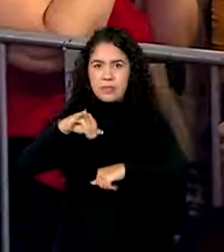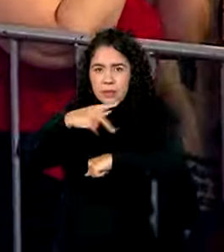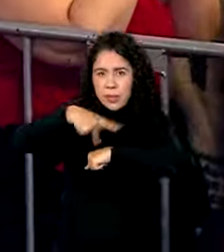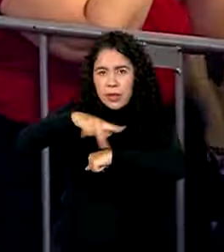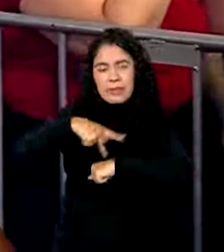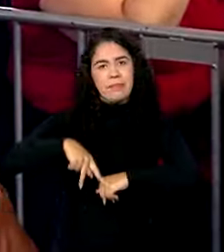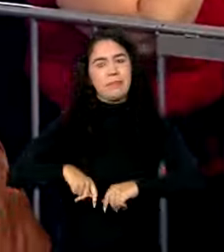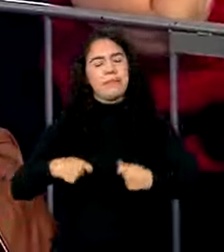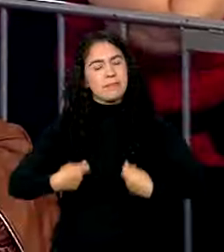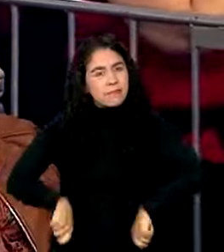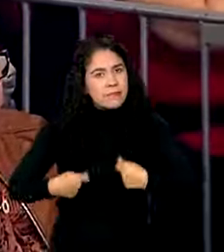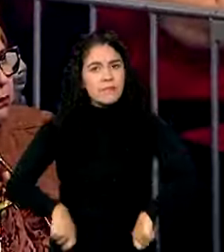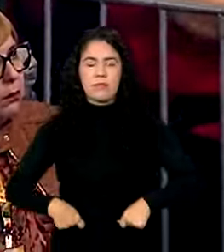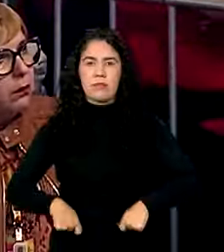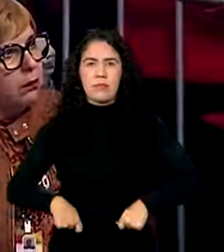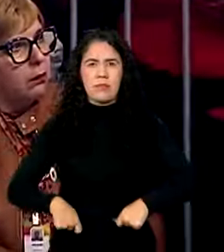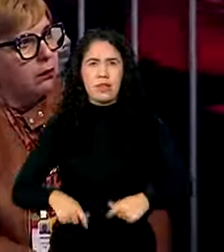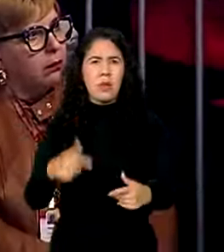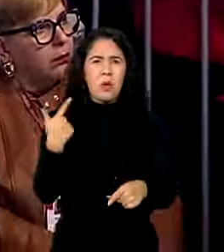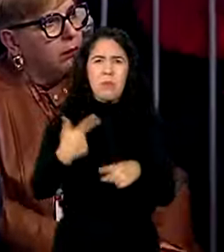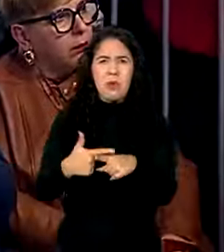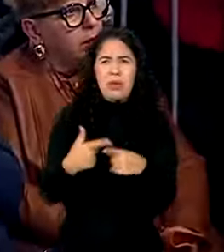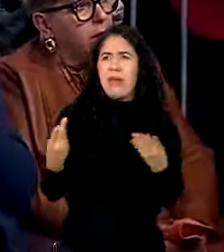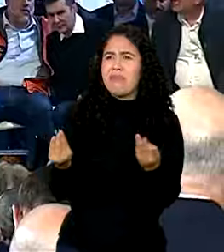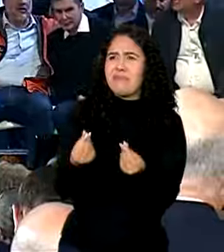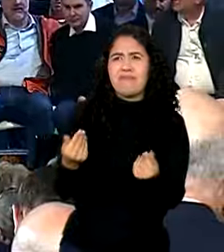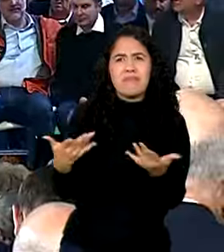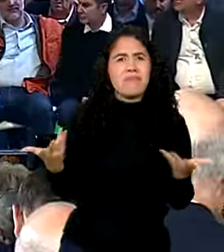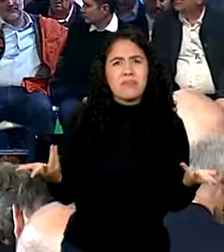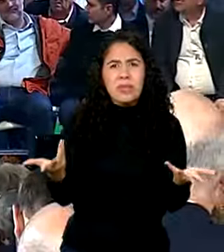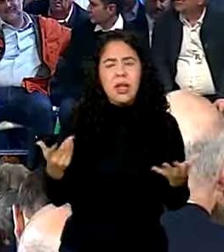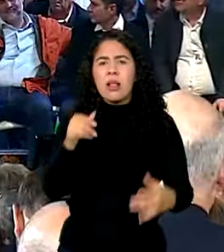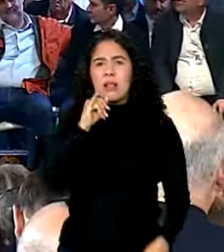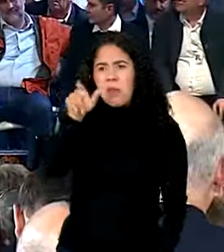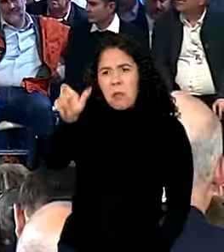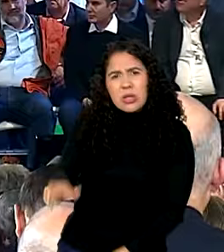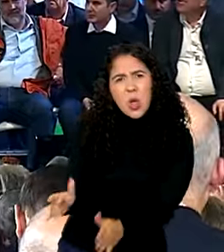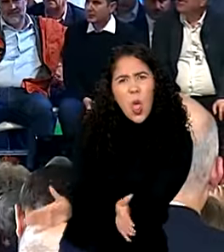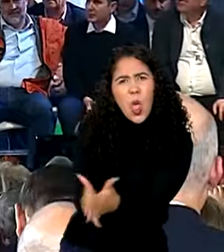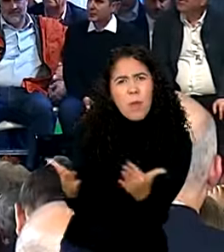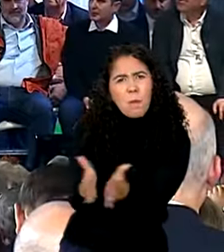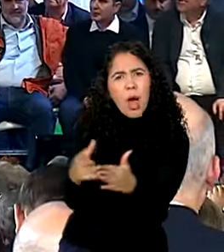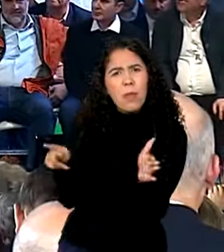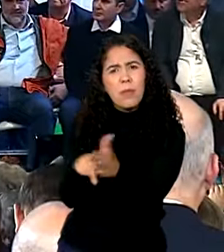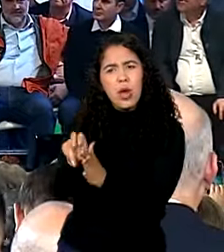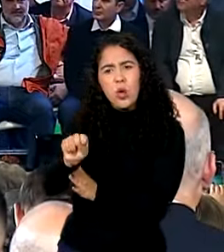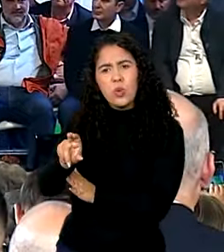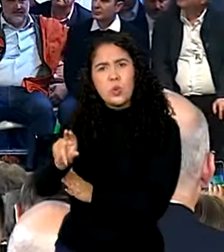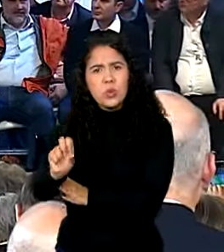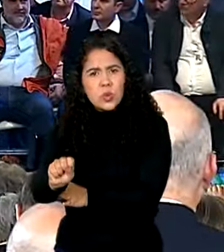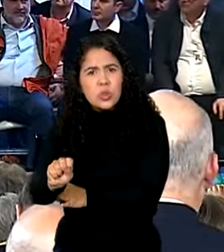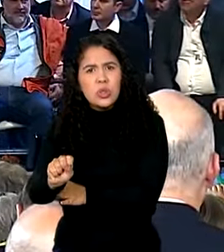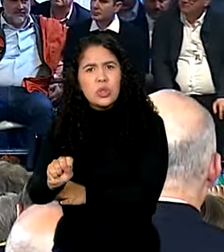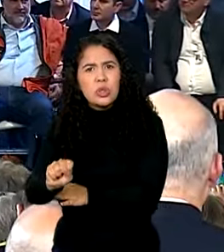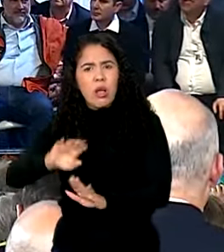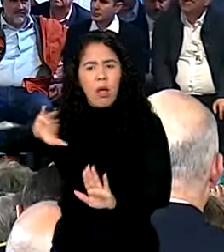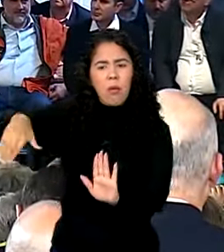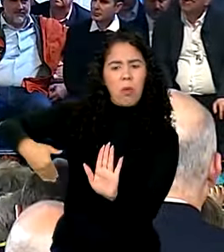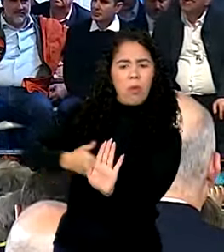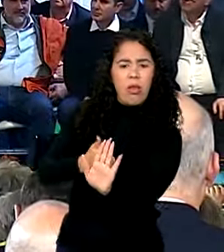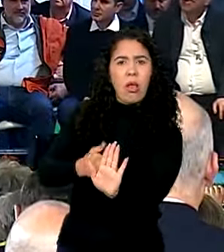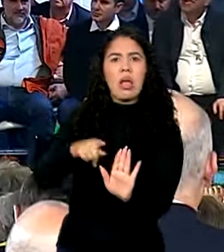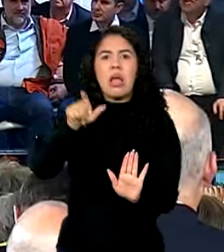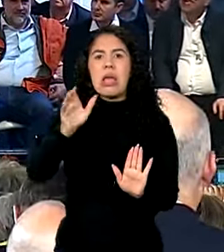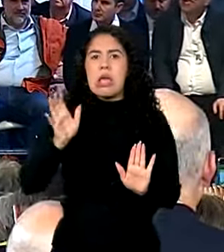filhos não tem sentido uma pessoa pobre do SUS entrar pelo porão e uma pessoa